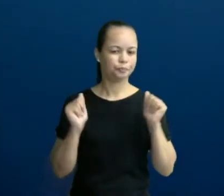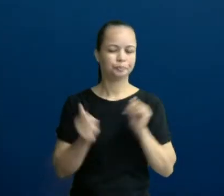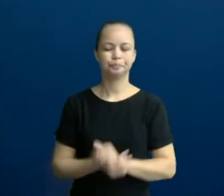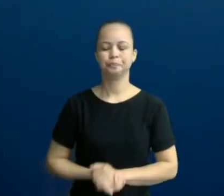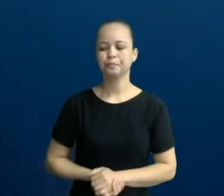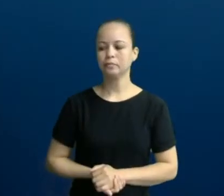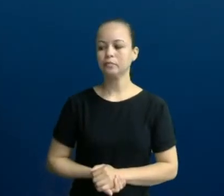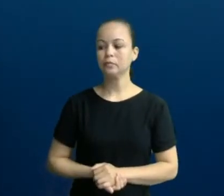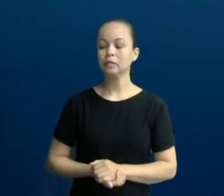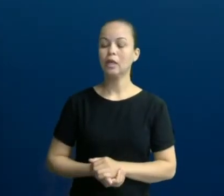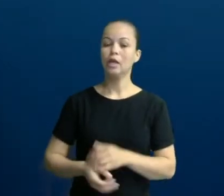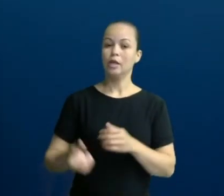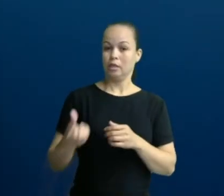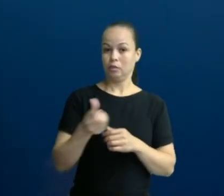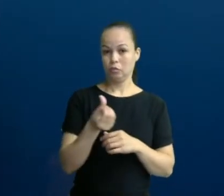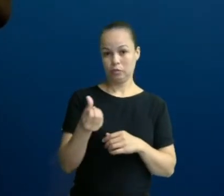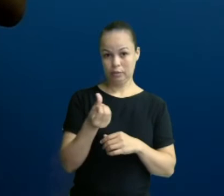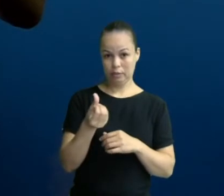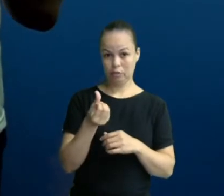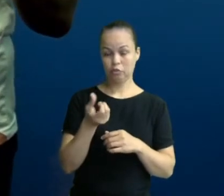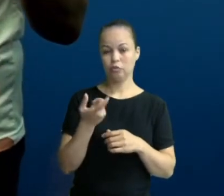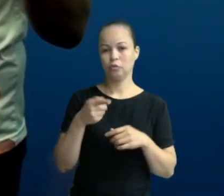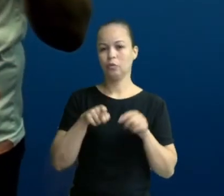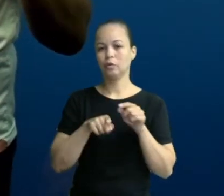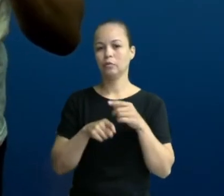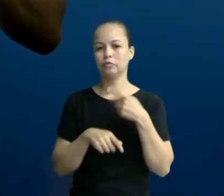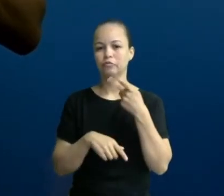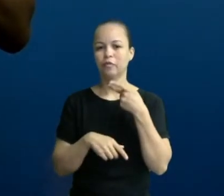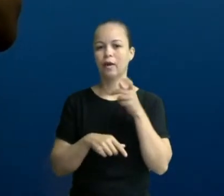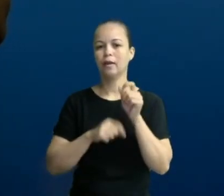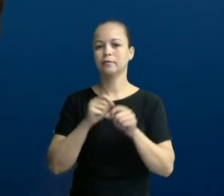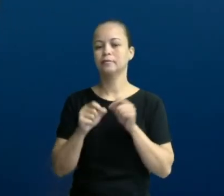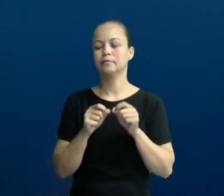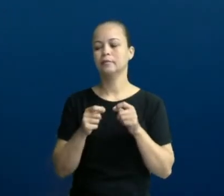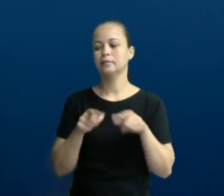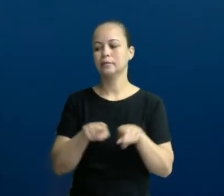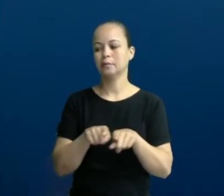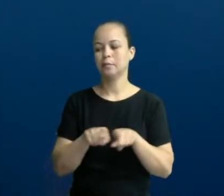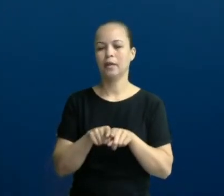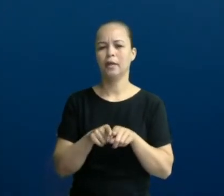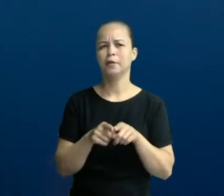E outra doença que tem uma importância gigantesca, principalmente quando se fala de